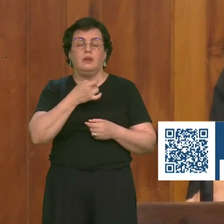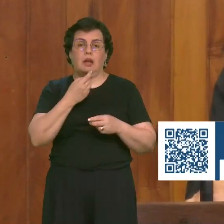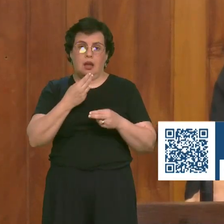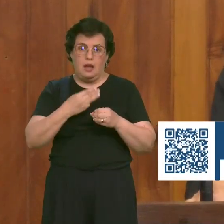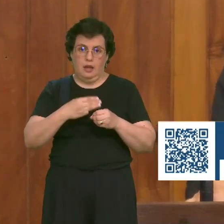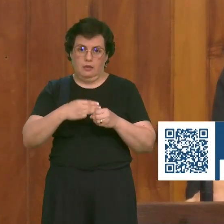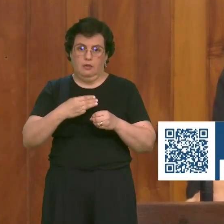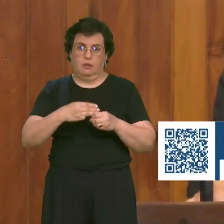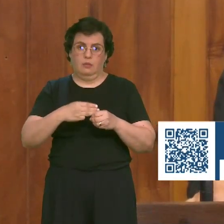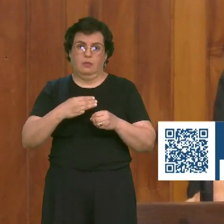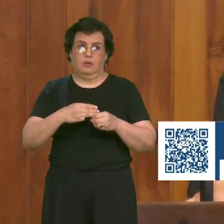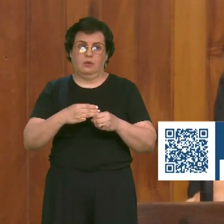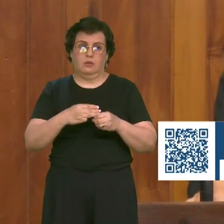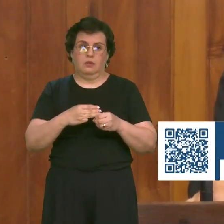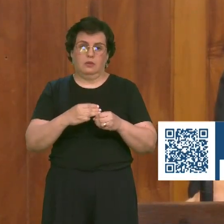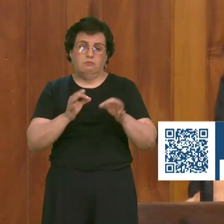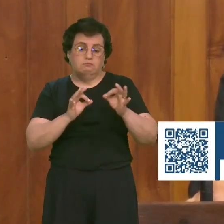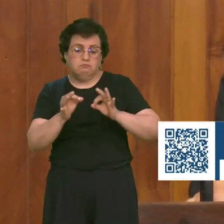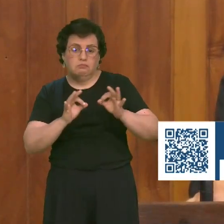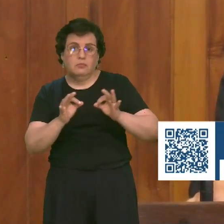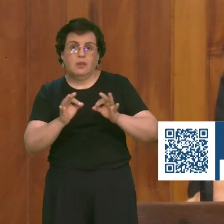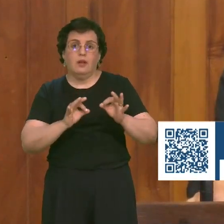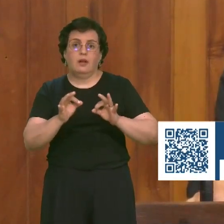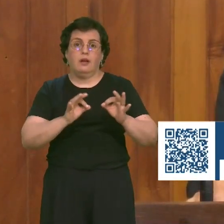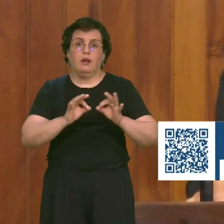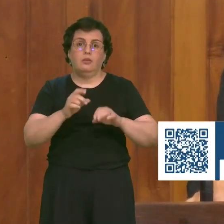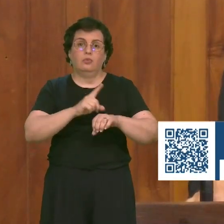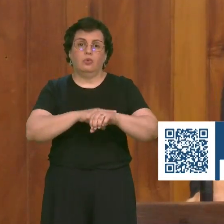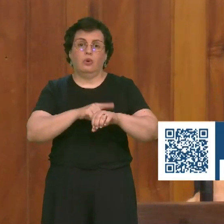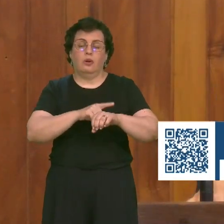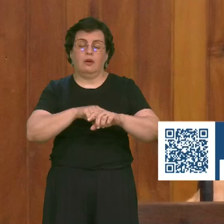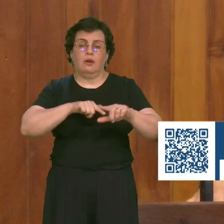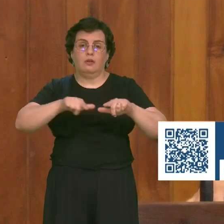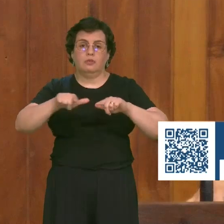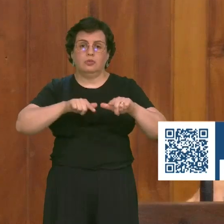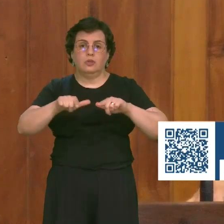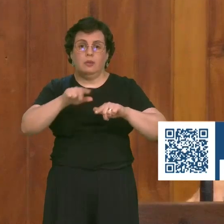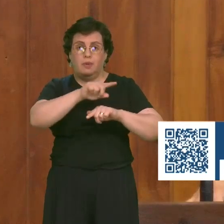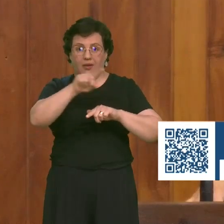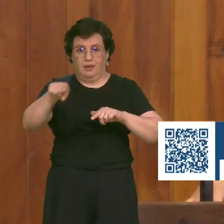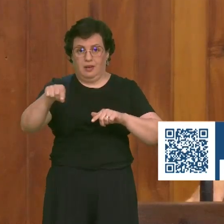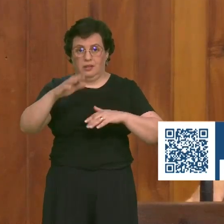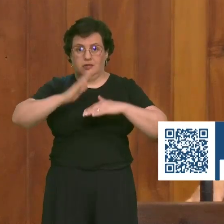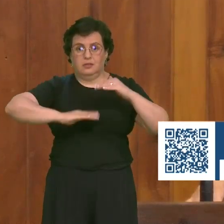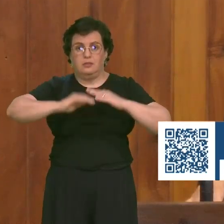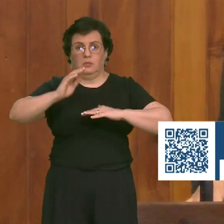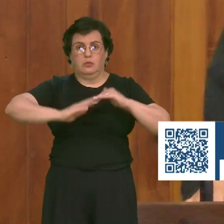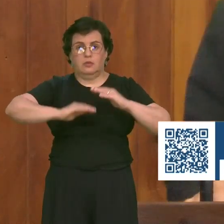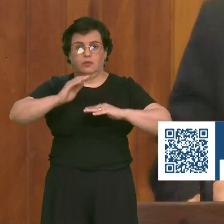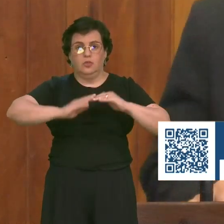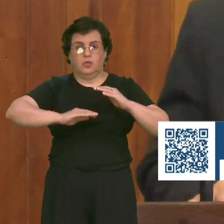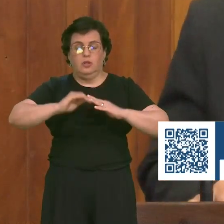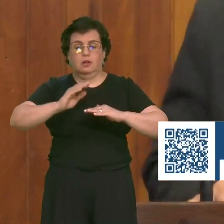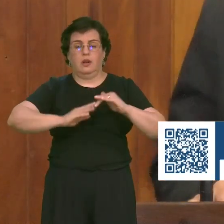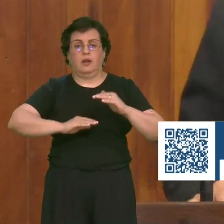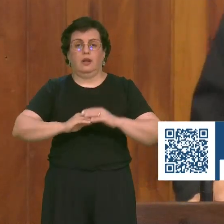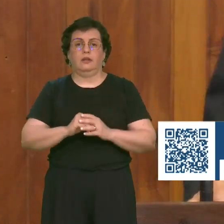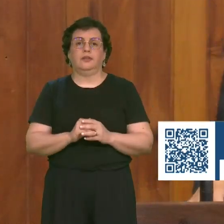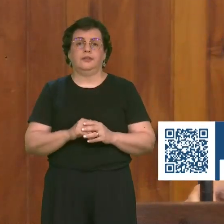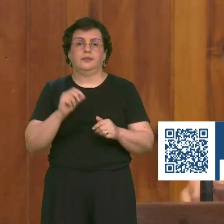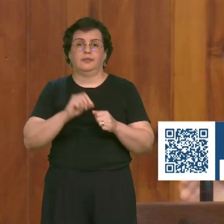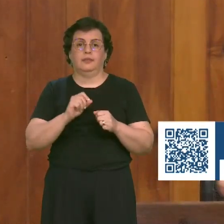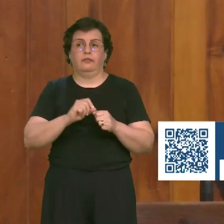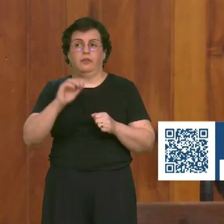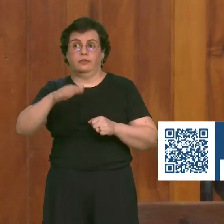adeque faça uma adequação do horário de trabalho dos profissionais que realizam trabalho